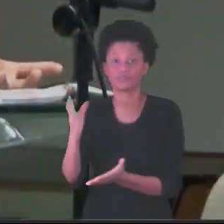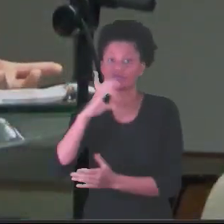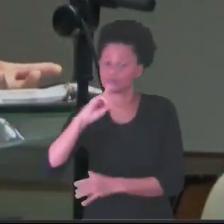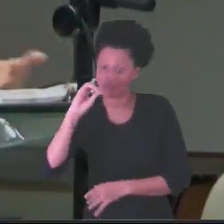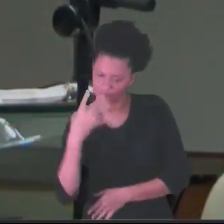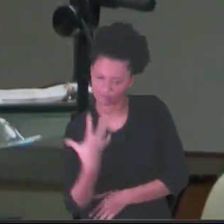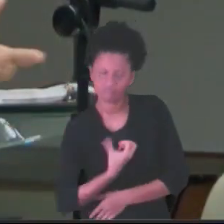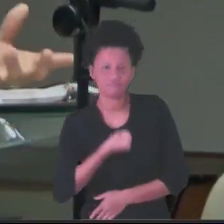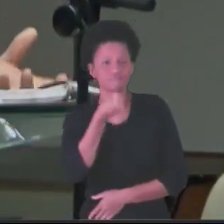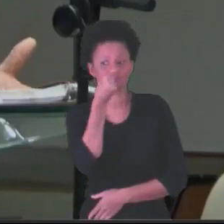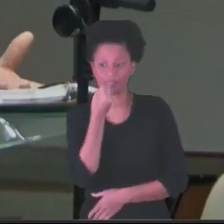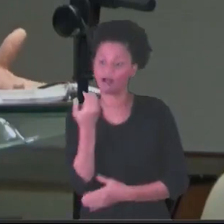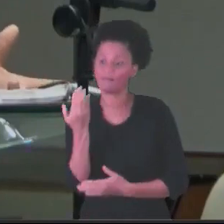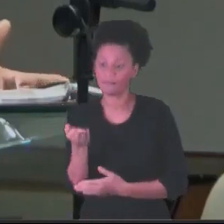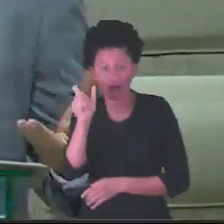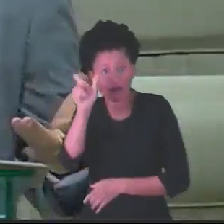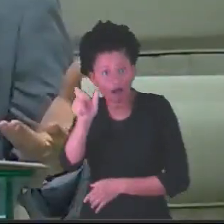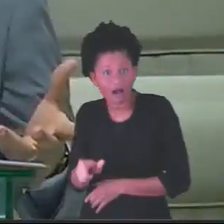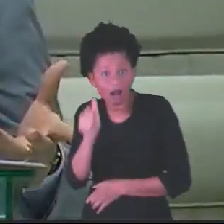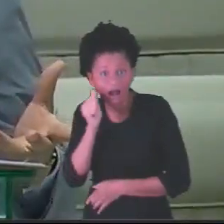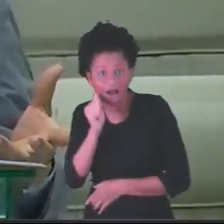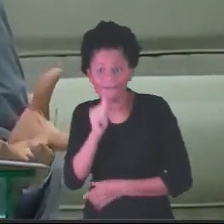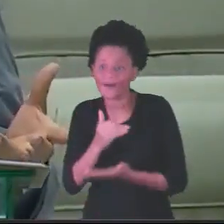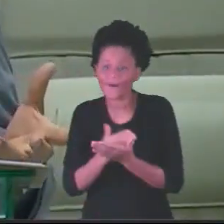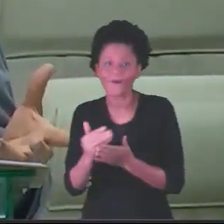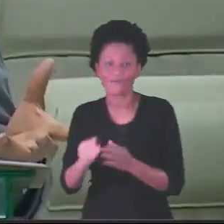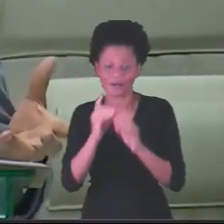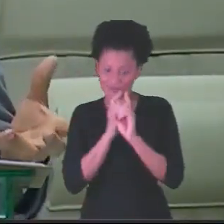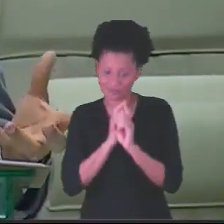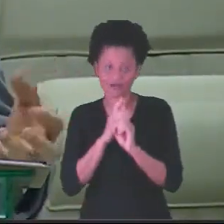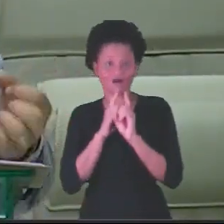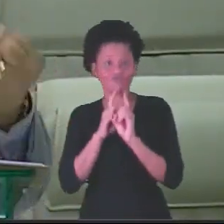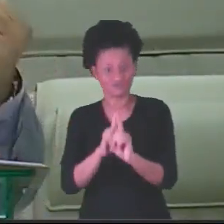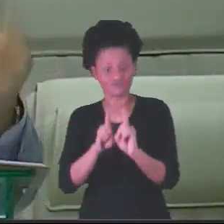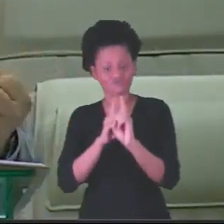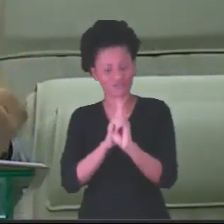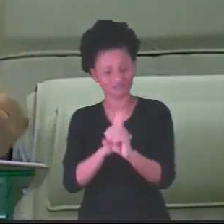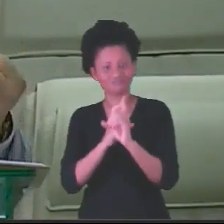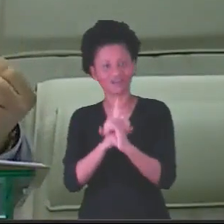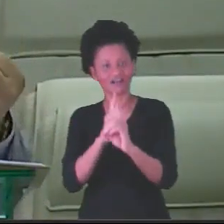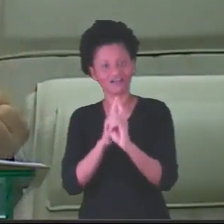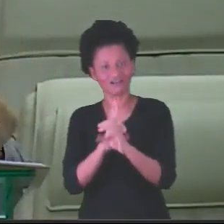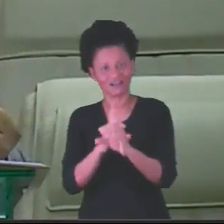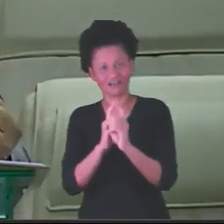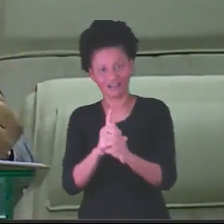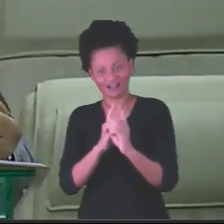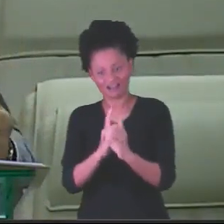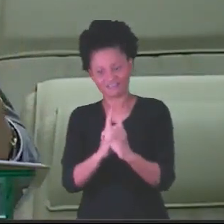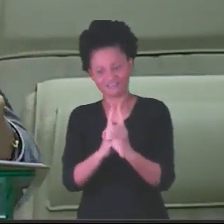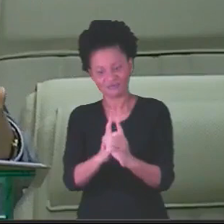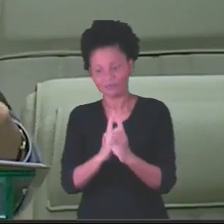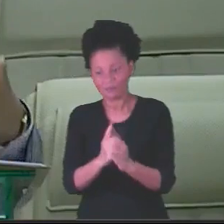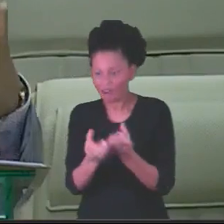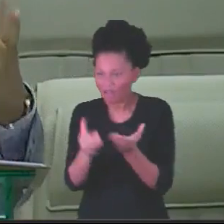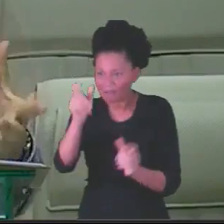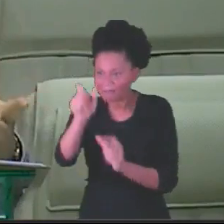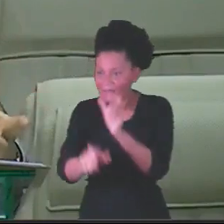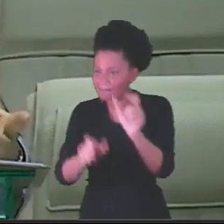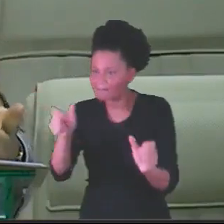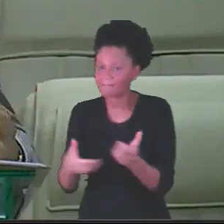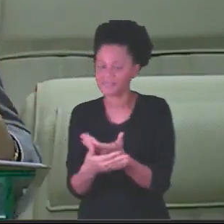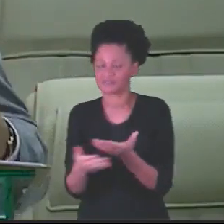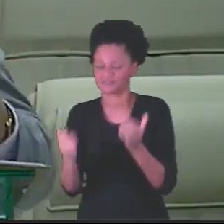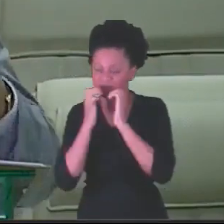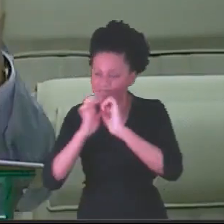seja uma discipuladora de pessoas que ali estão levando a mensagem do evangelho a mensagem que